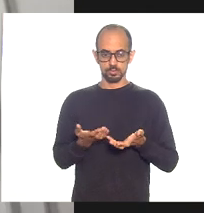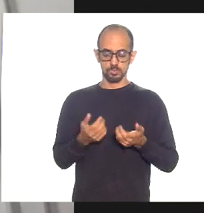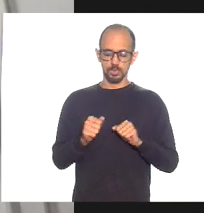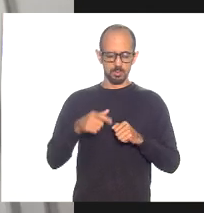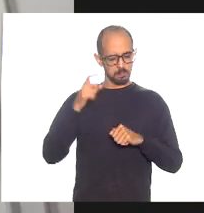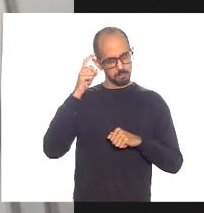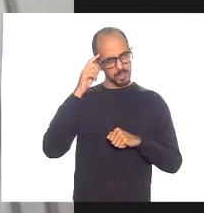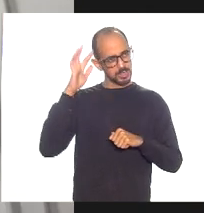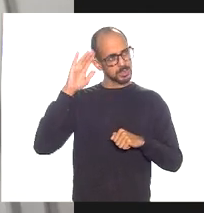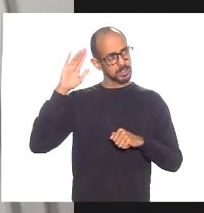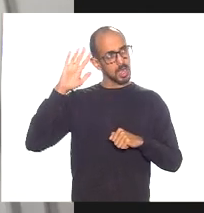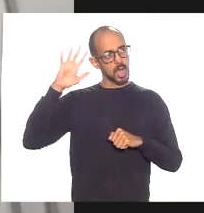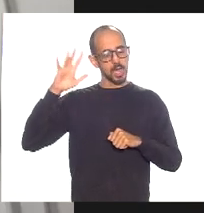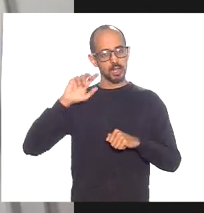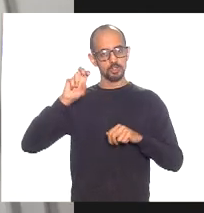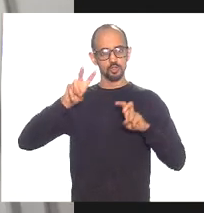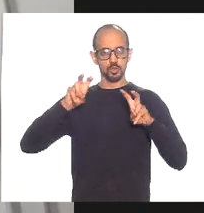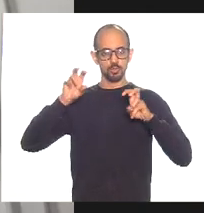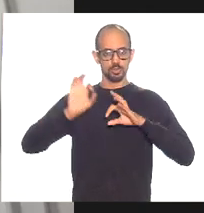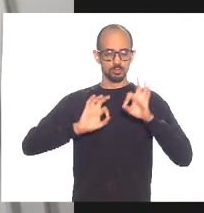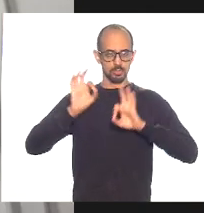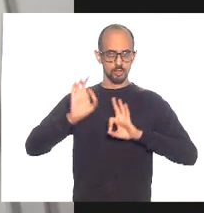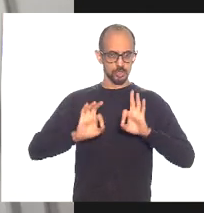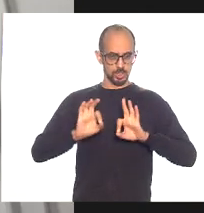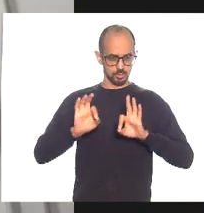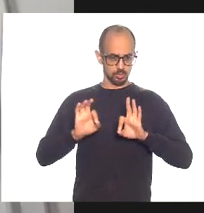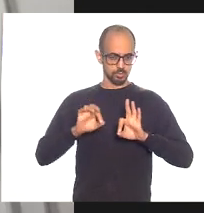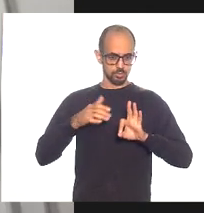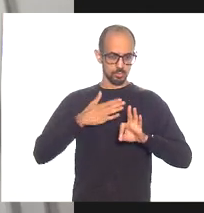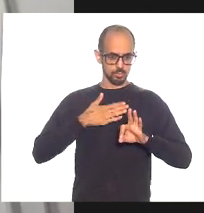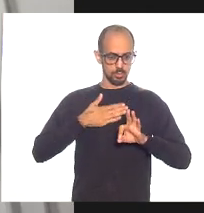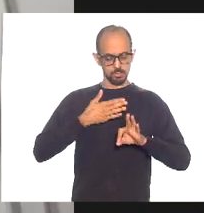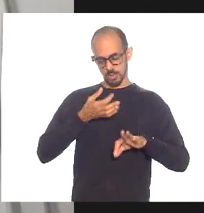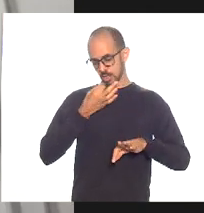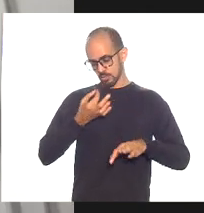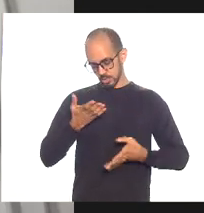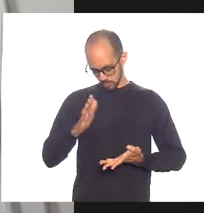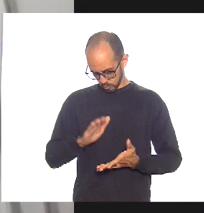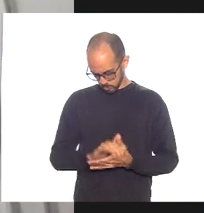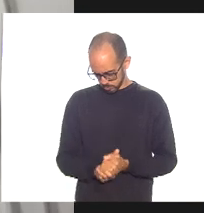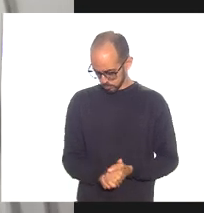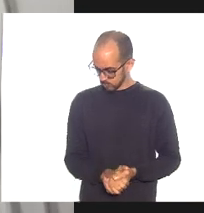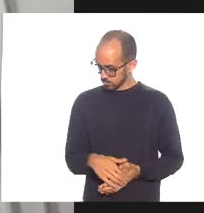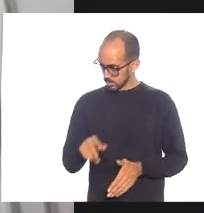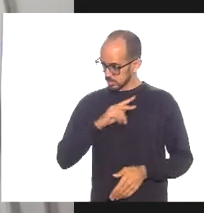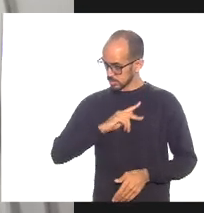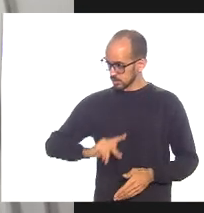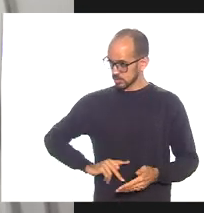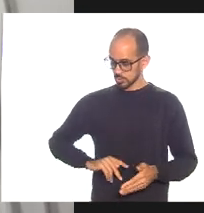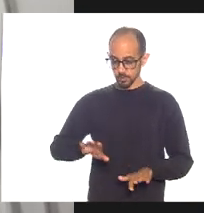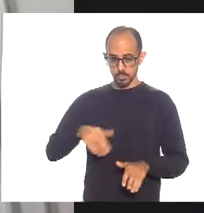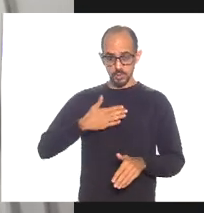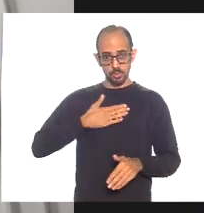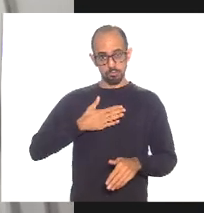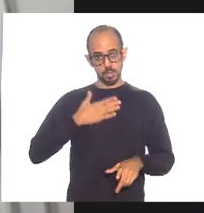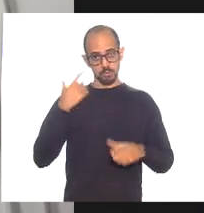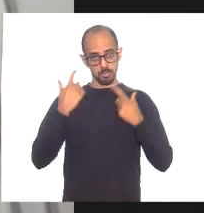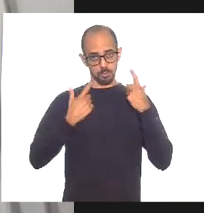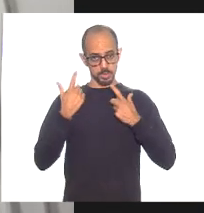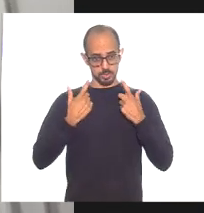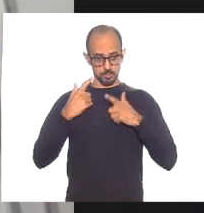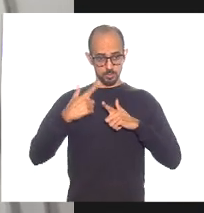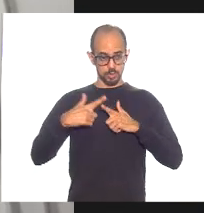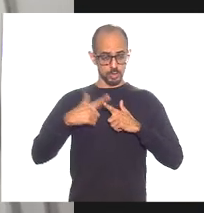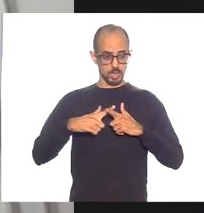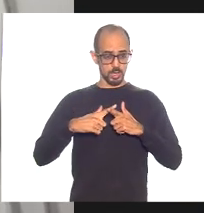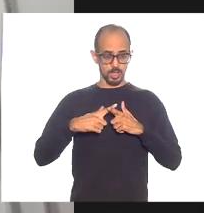refletir um pouco mais sobre esse projeto. Eram essas as minhas palavras, presidente. Eu trago aqui a minha preocupação, até porque